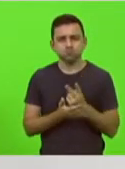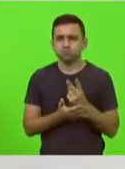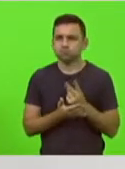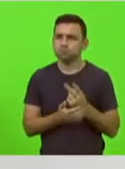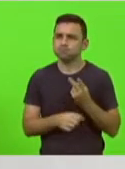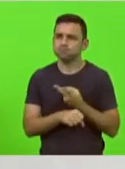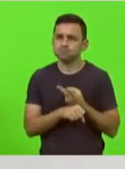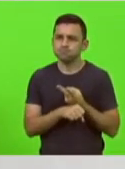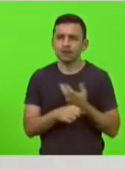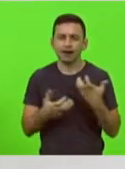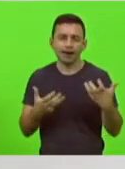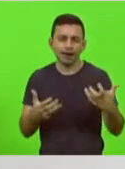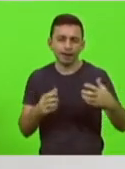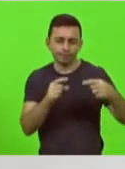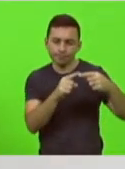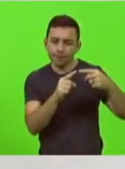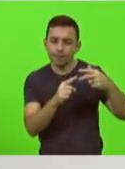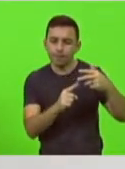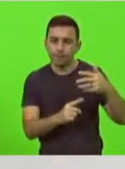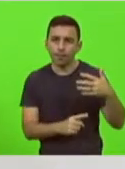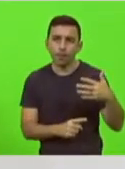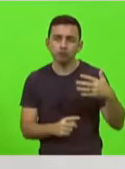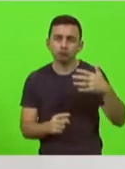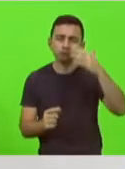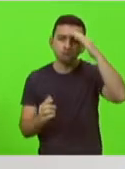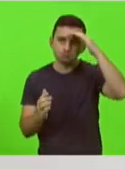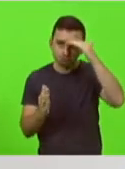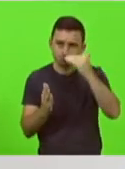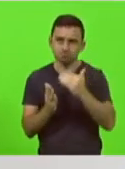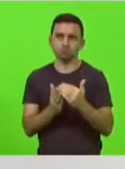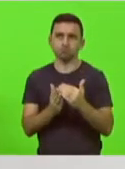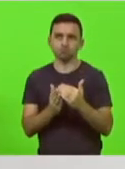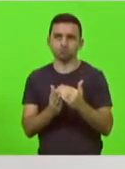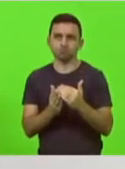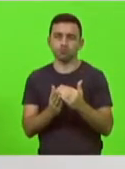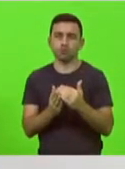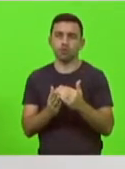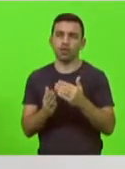colocar estes princípios que regram